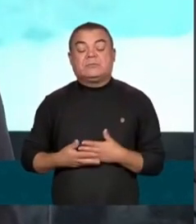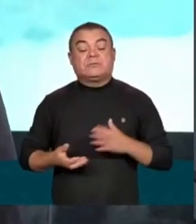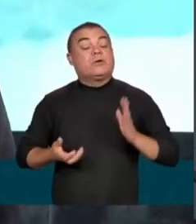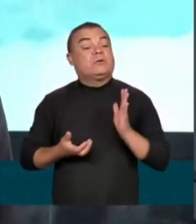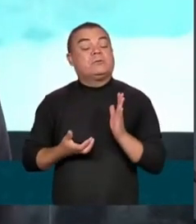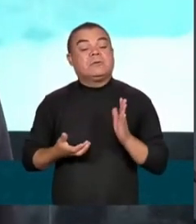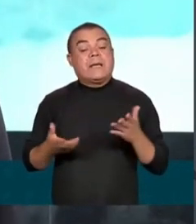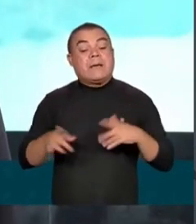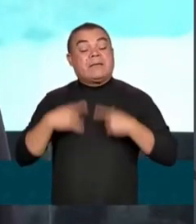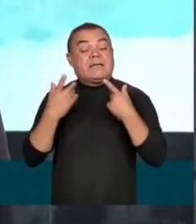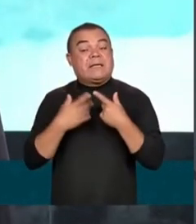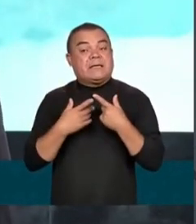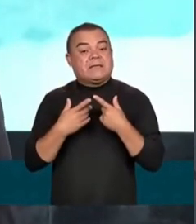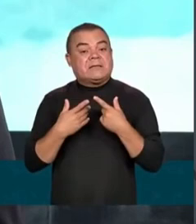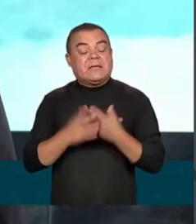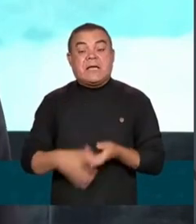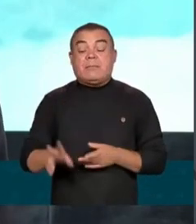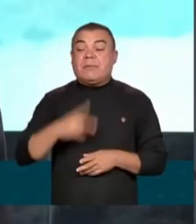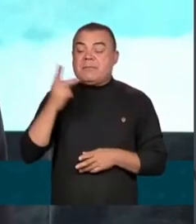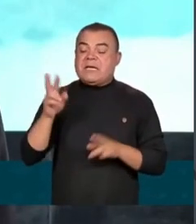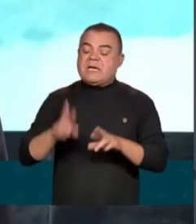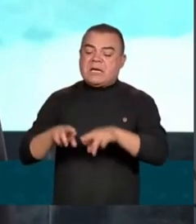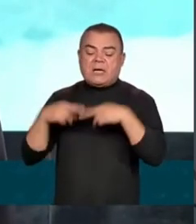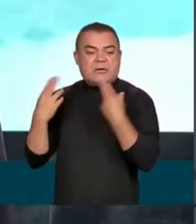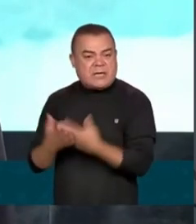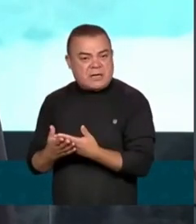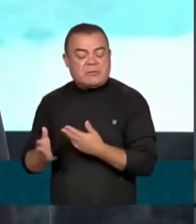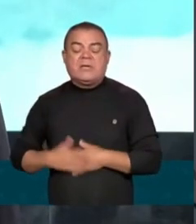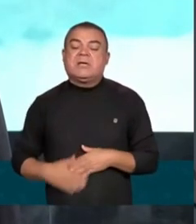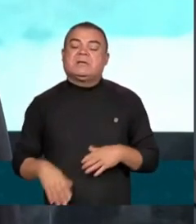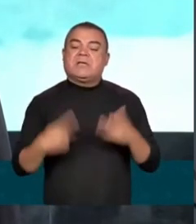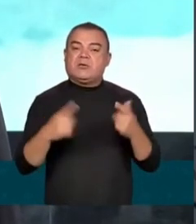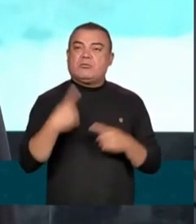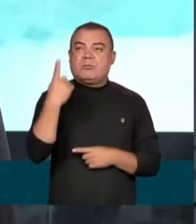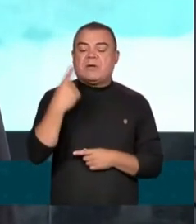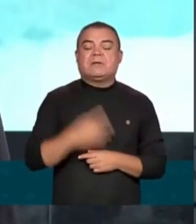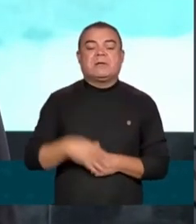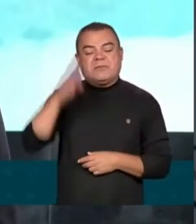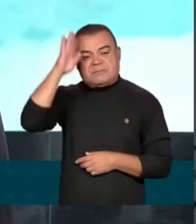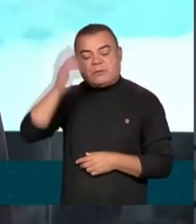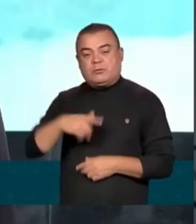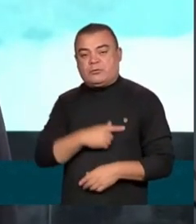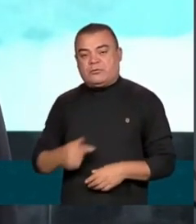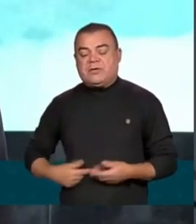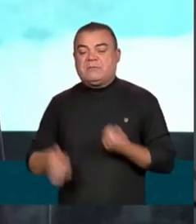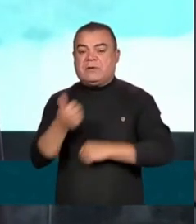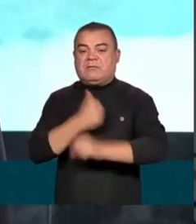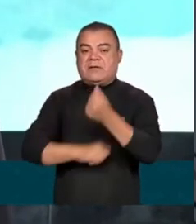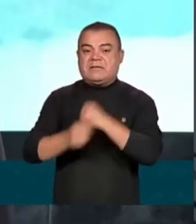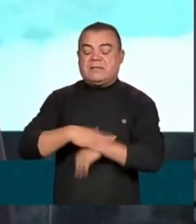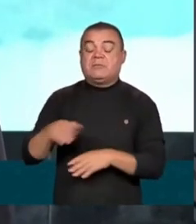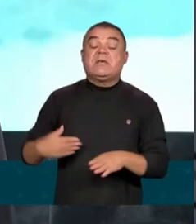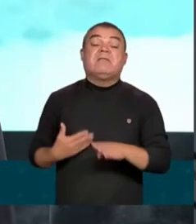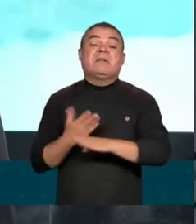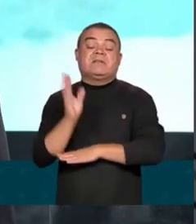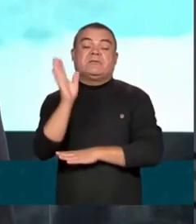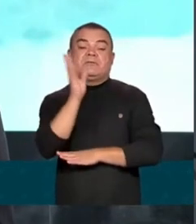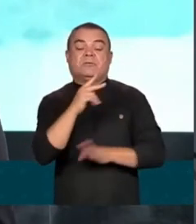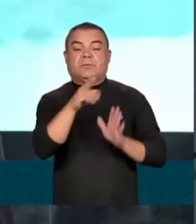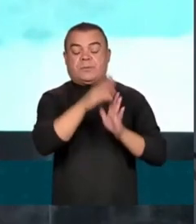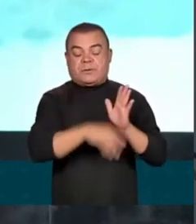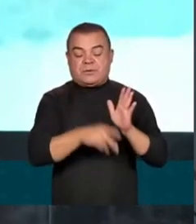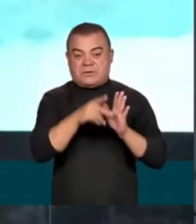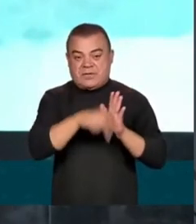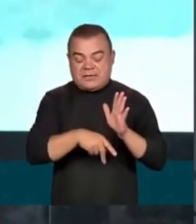nessa primeira sessão do congresso tem uma prioritária do governo é a avaliação e aprovação do projeto